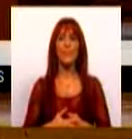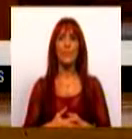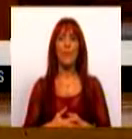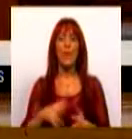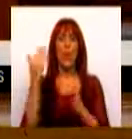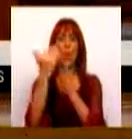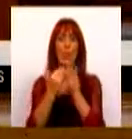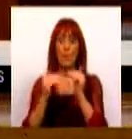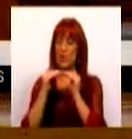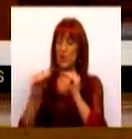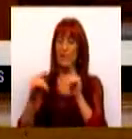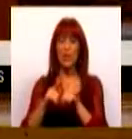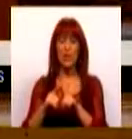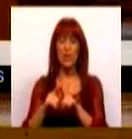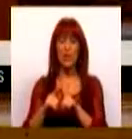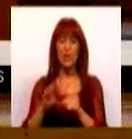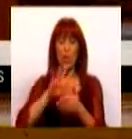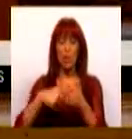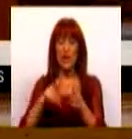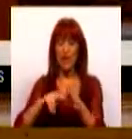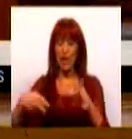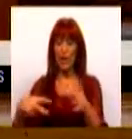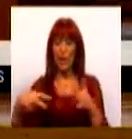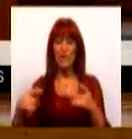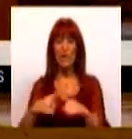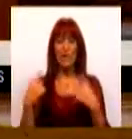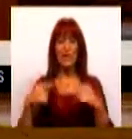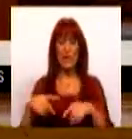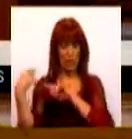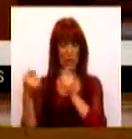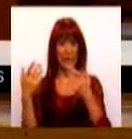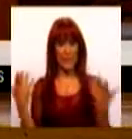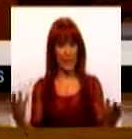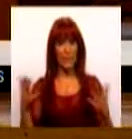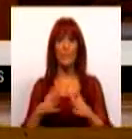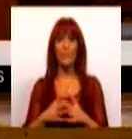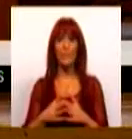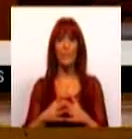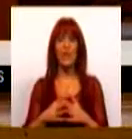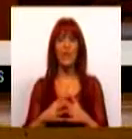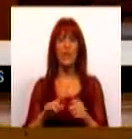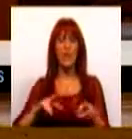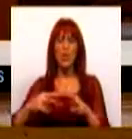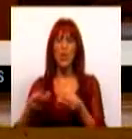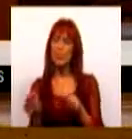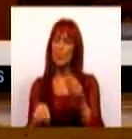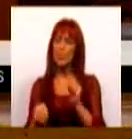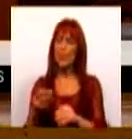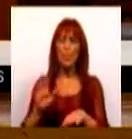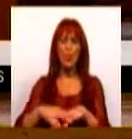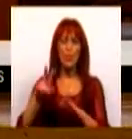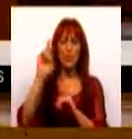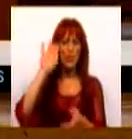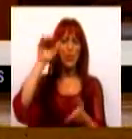O Programa de Estabilidade e o Plano de Reformas que estivemos a debater, com as correções decorrentes dos